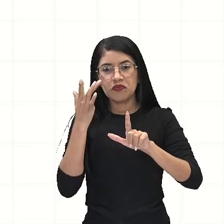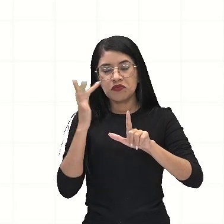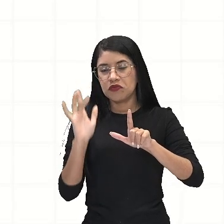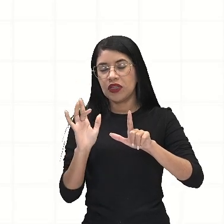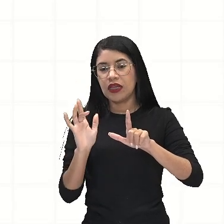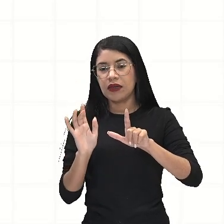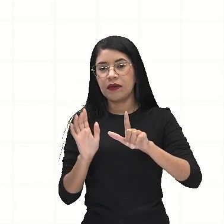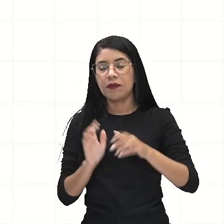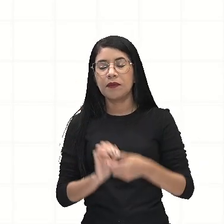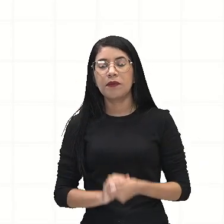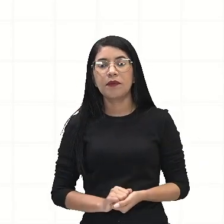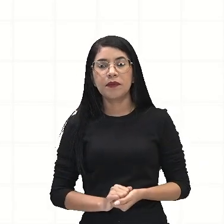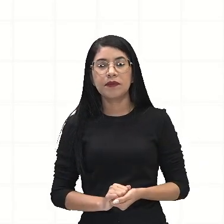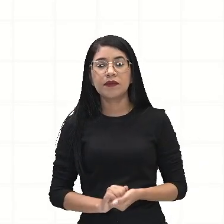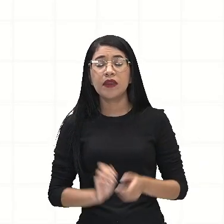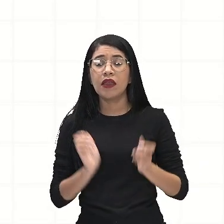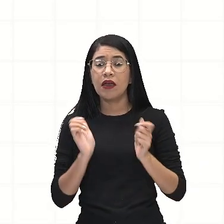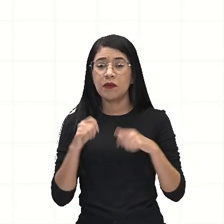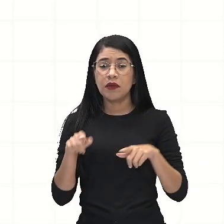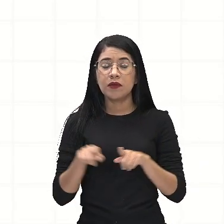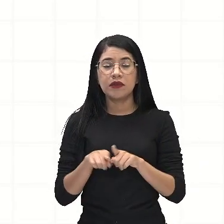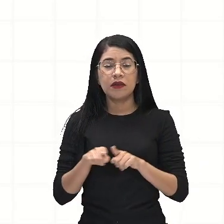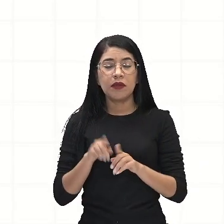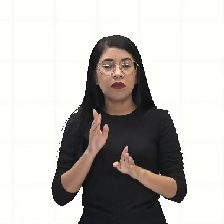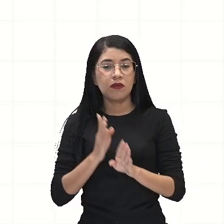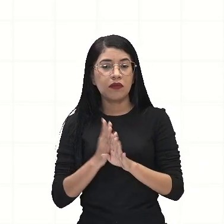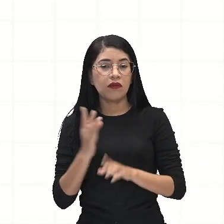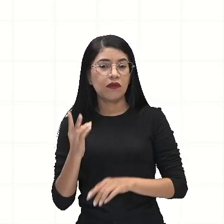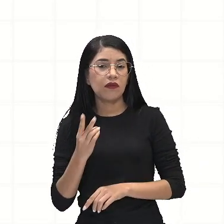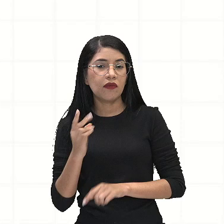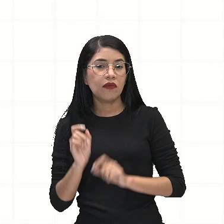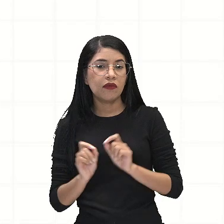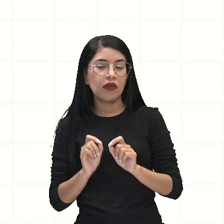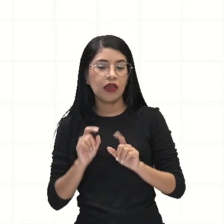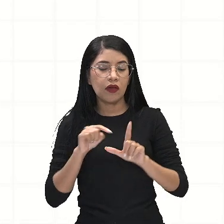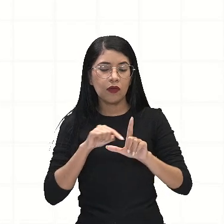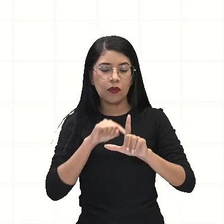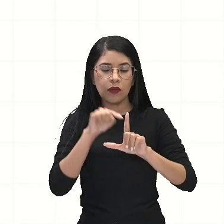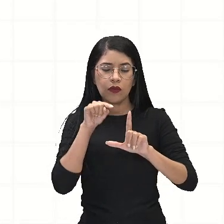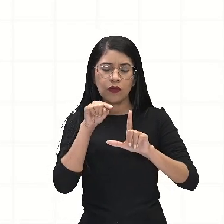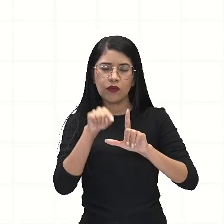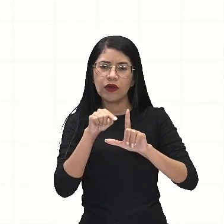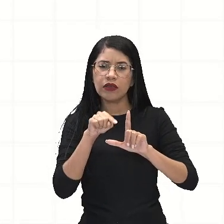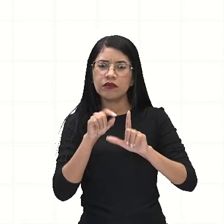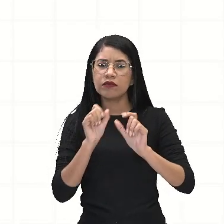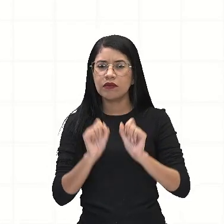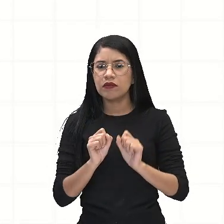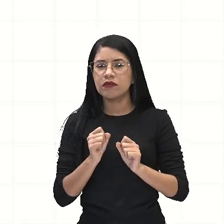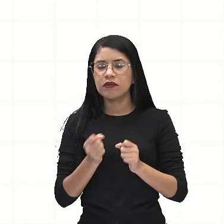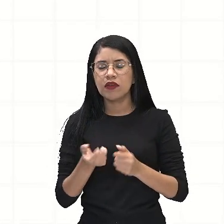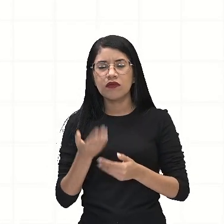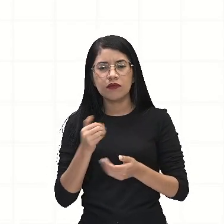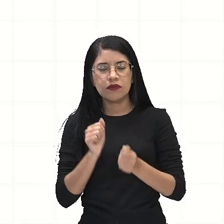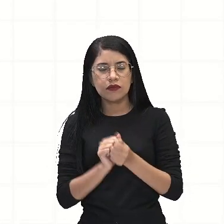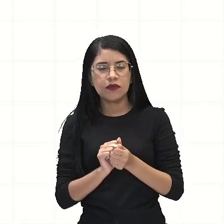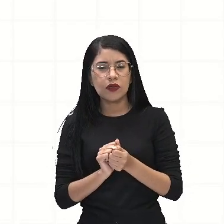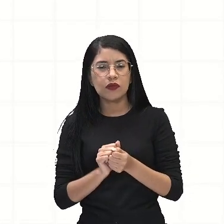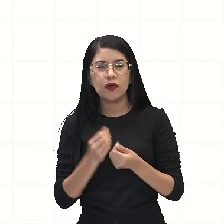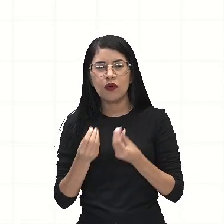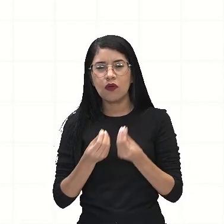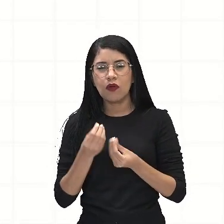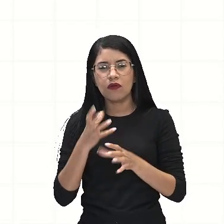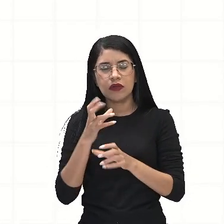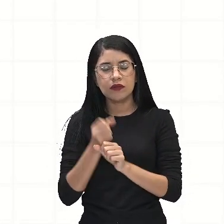Eu poderia também determinar aqui, ó, esse vértice. Bora determinar o vértice? Observe comigo aqui,